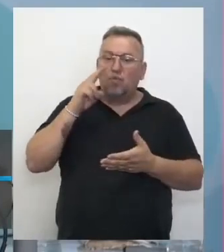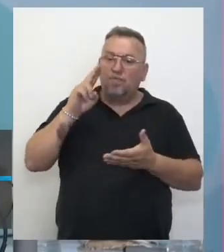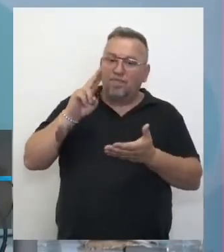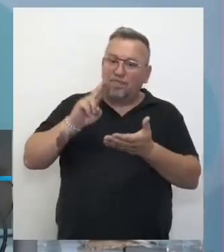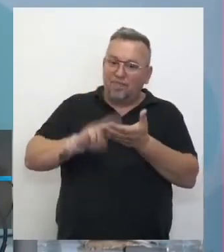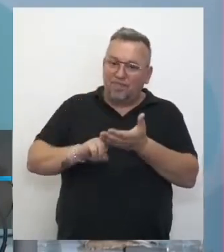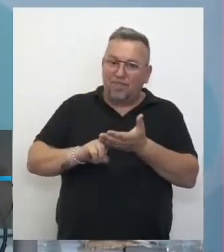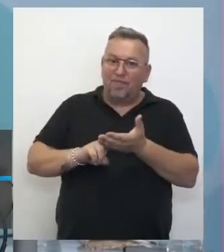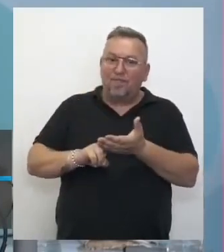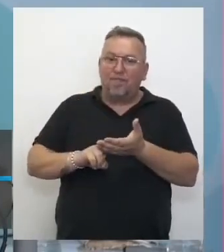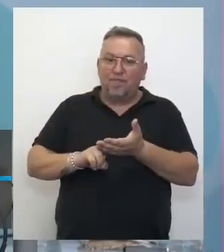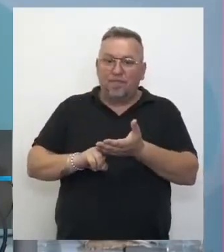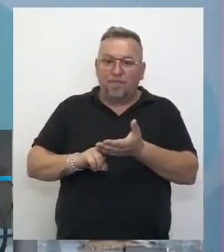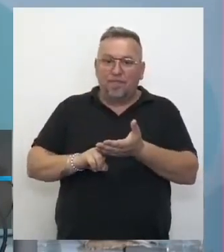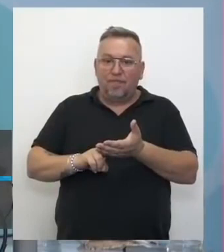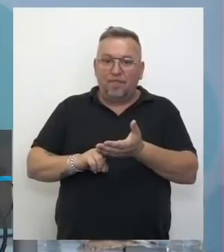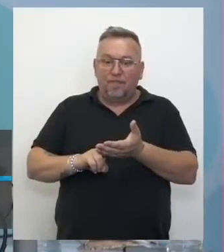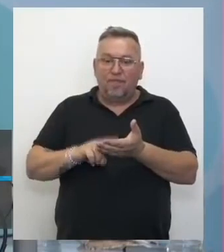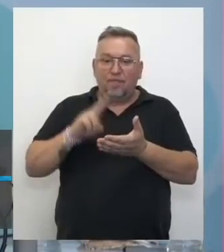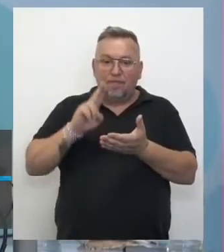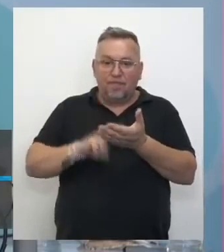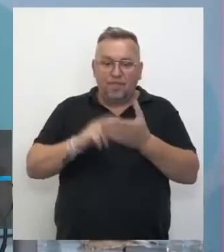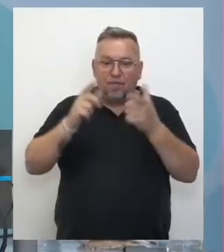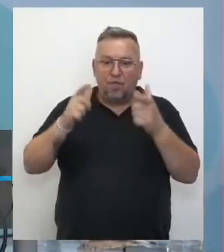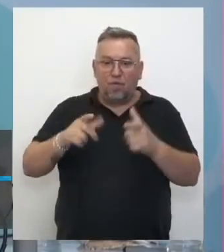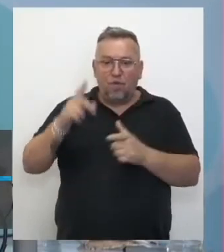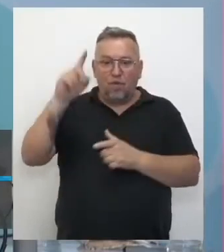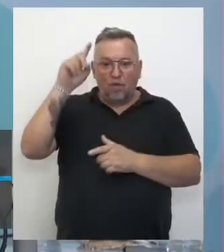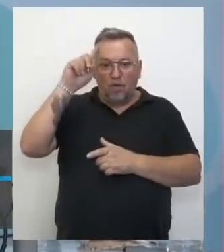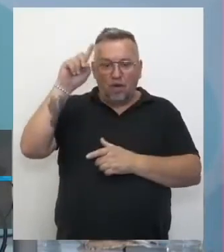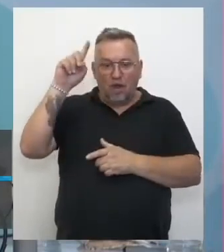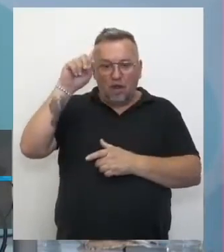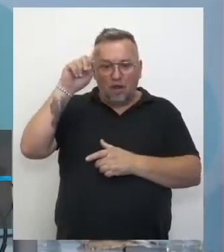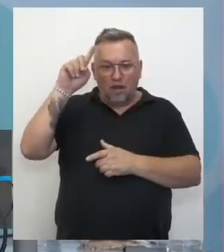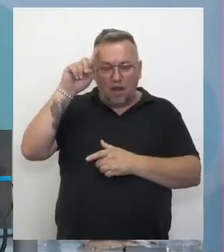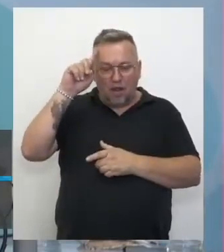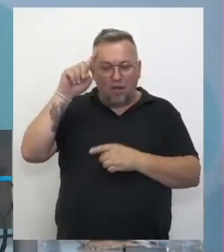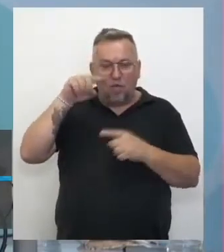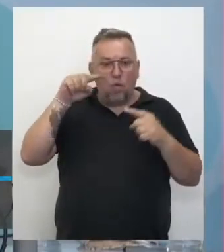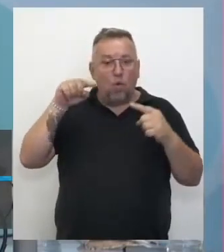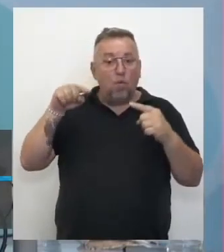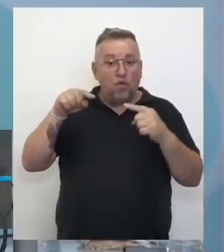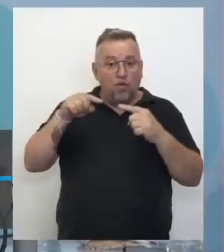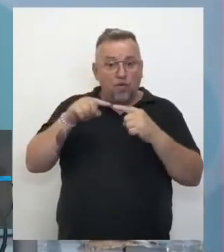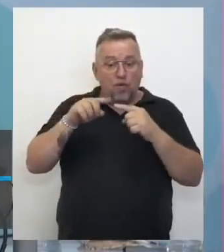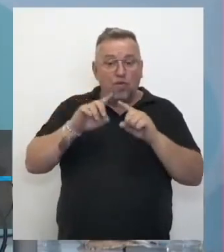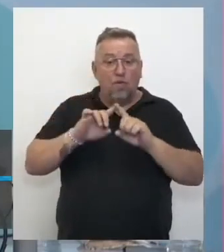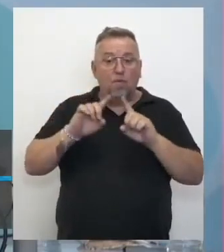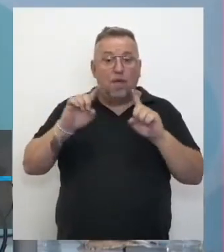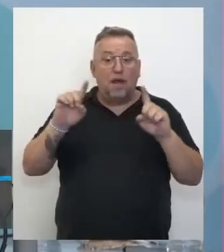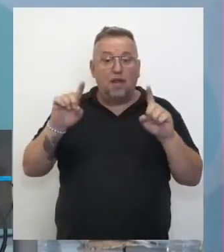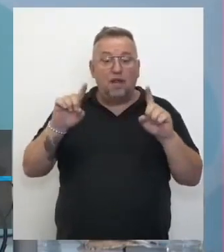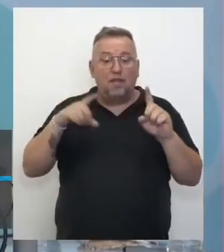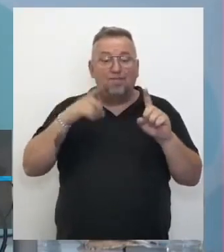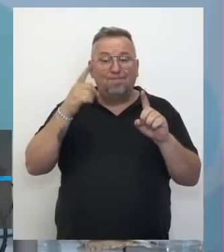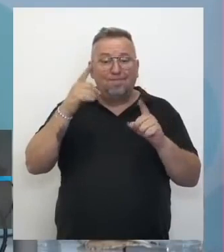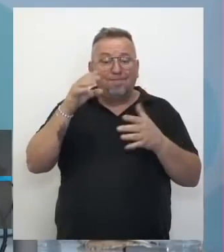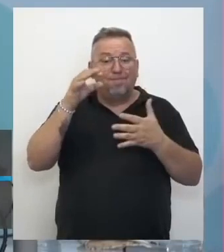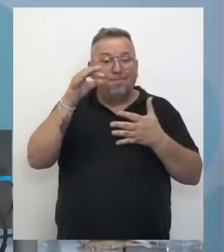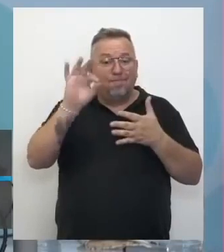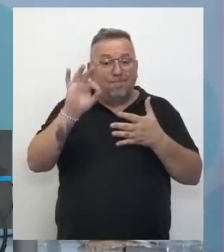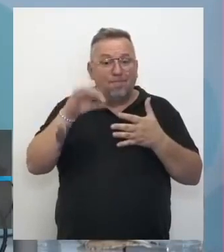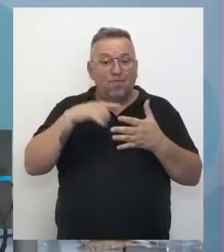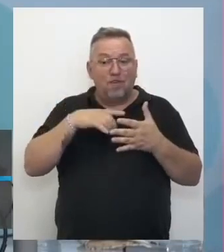carta, assim, a estrutura, que tem que ter local e data, o vocativo e o destinatário, mas com um detalhe, tem